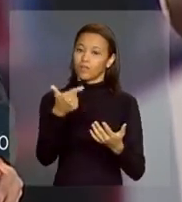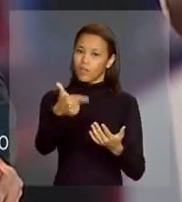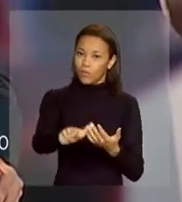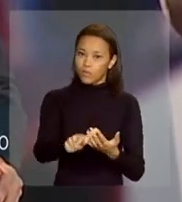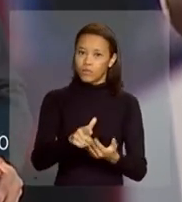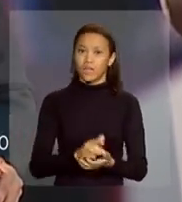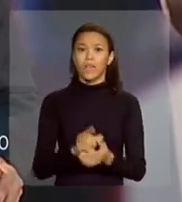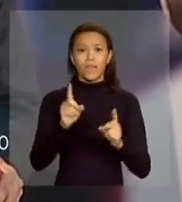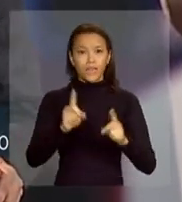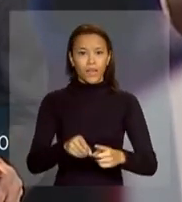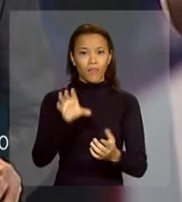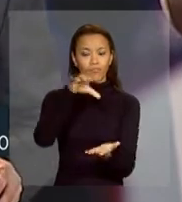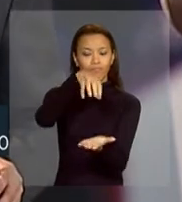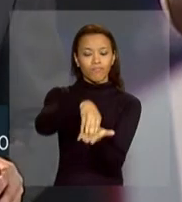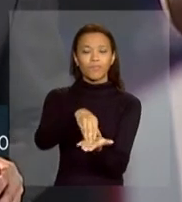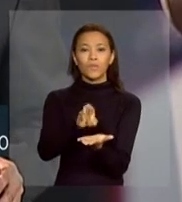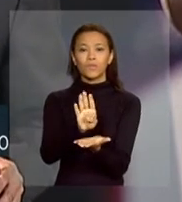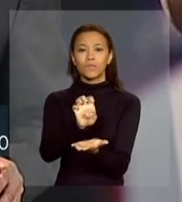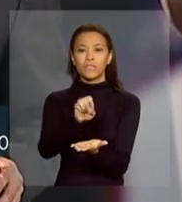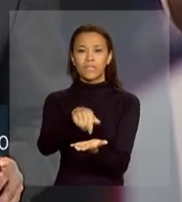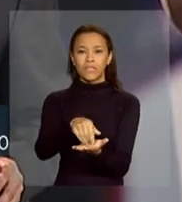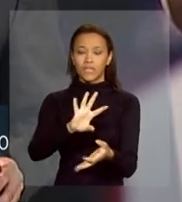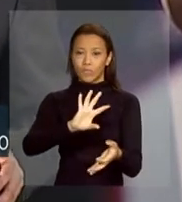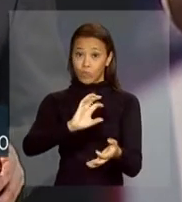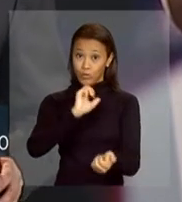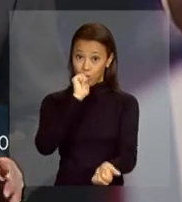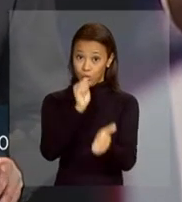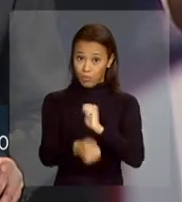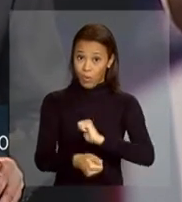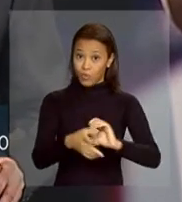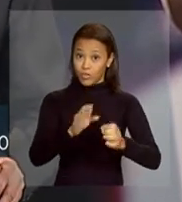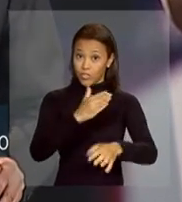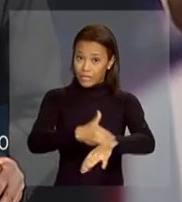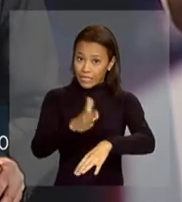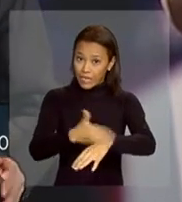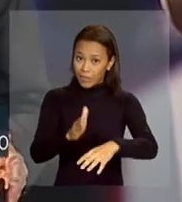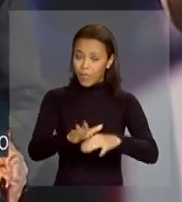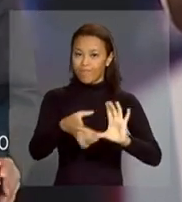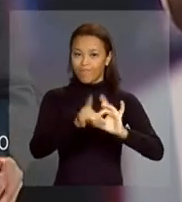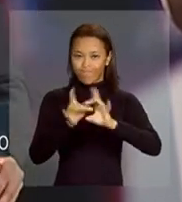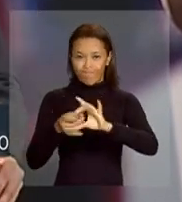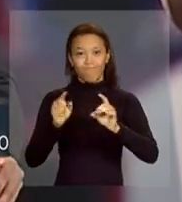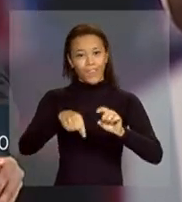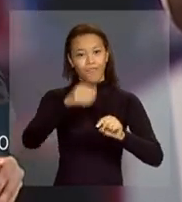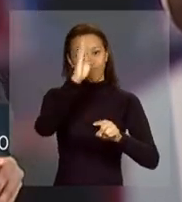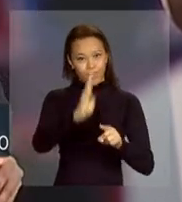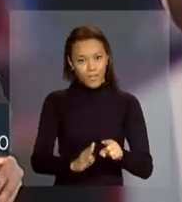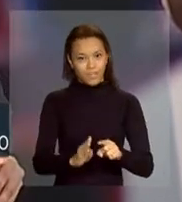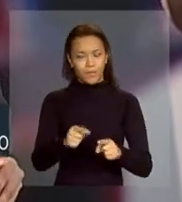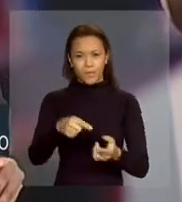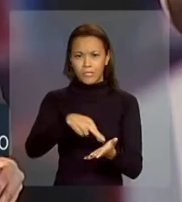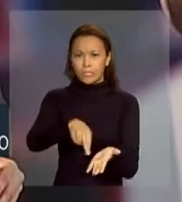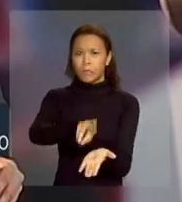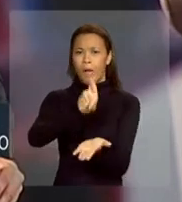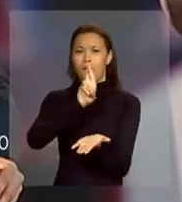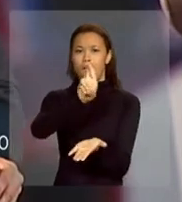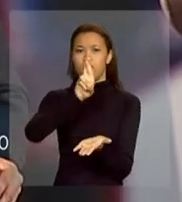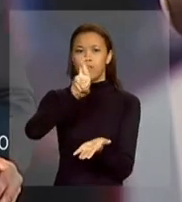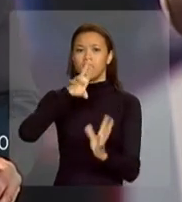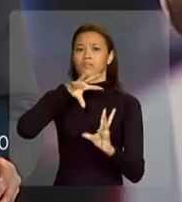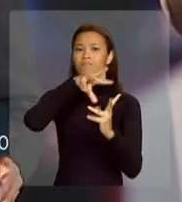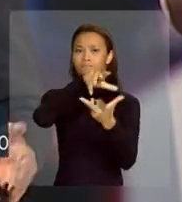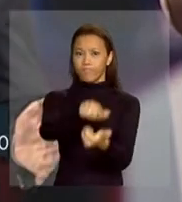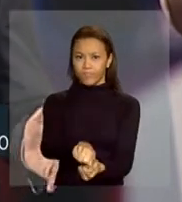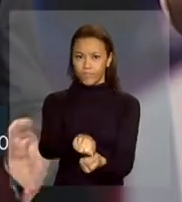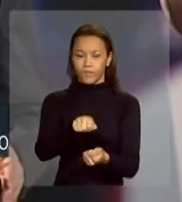escola que é o centro paraolímpico brasileiro uma referência internacional